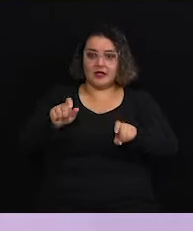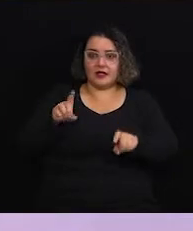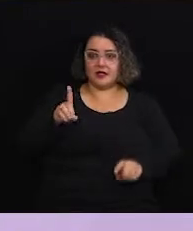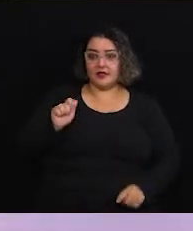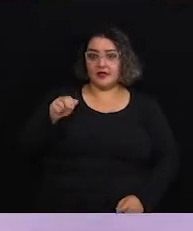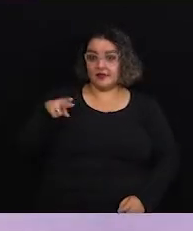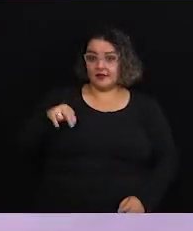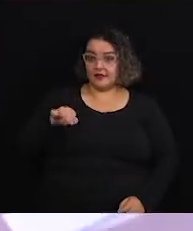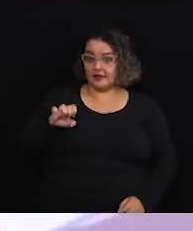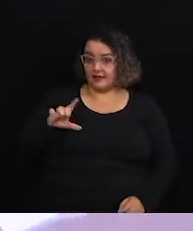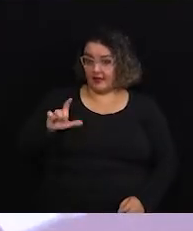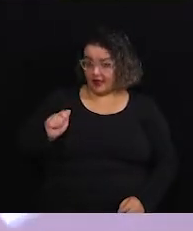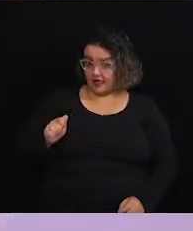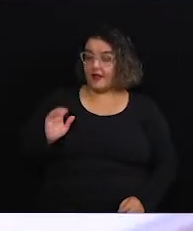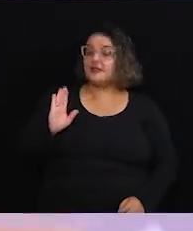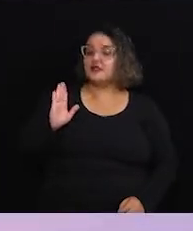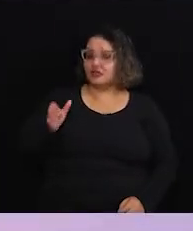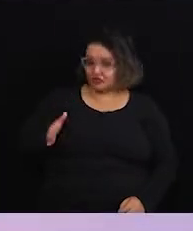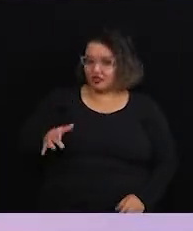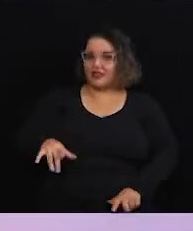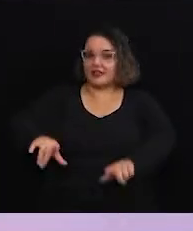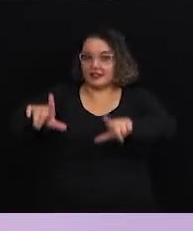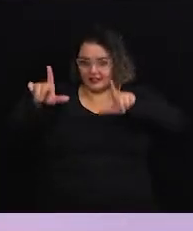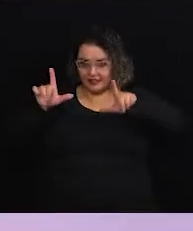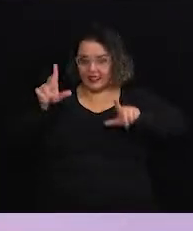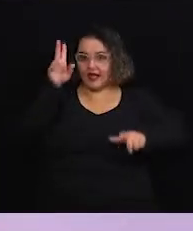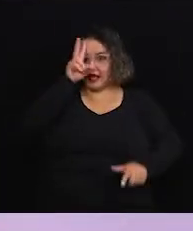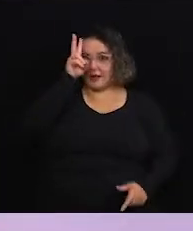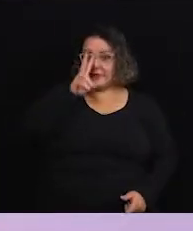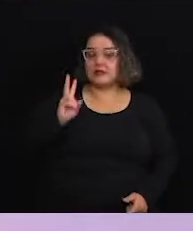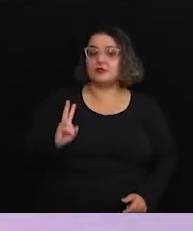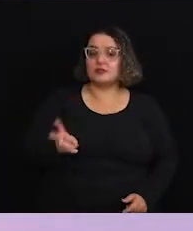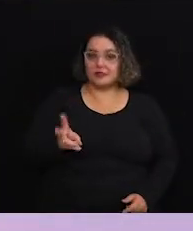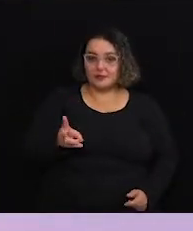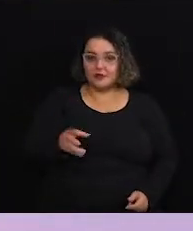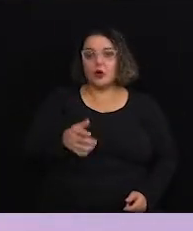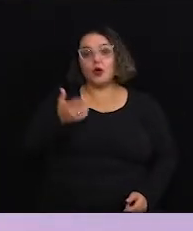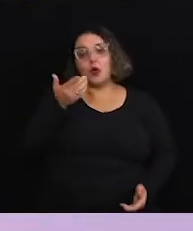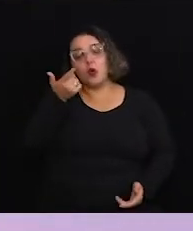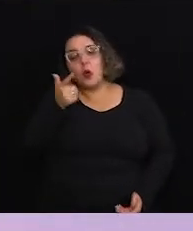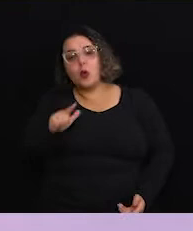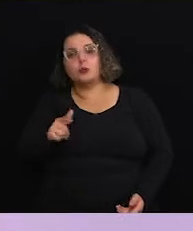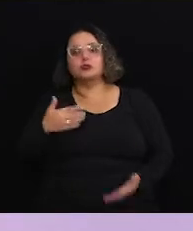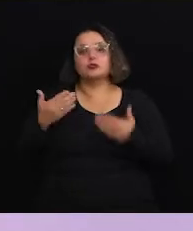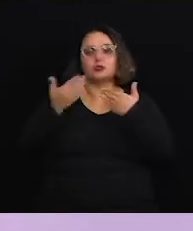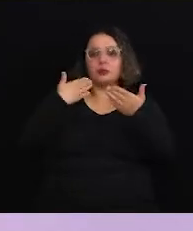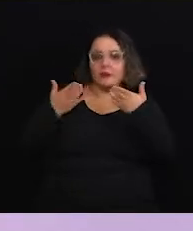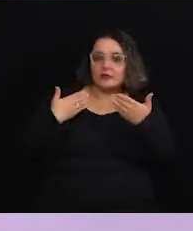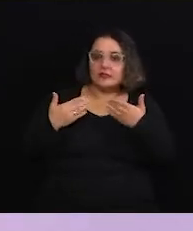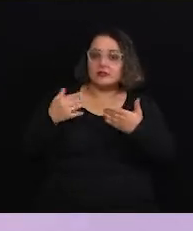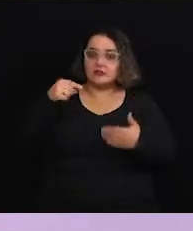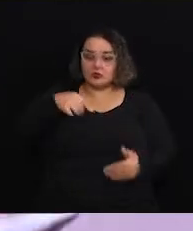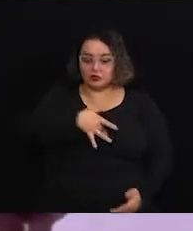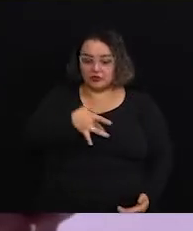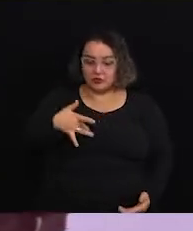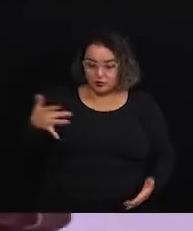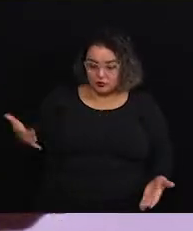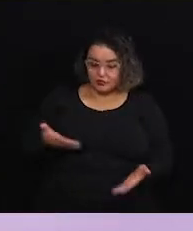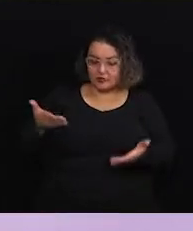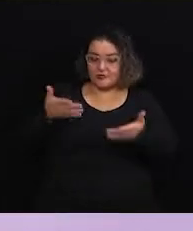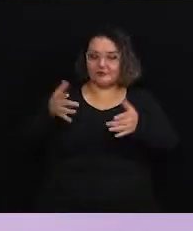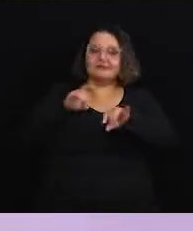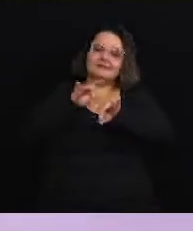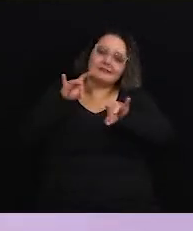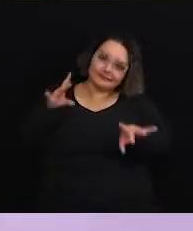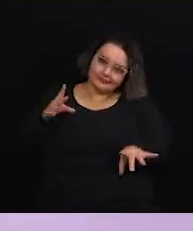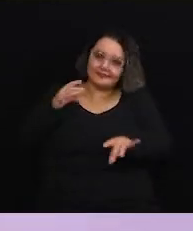Angeramiela Gomes, que está aqui na tela comigo, lembrando sempre que a gente continua essa nossa conversa, o bate-papo aqui no Saúde é Vida, de maneira online